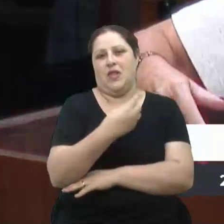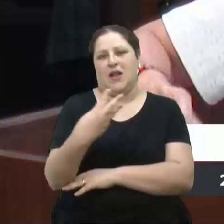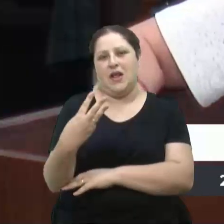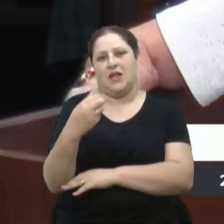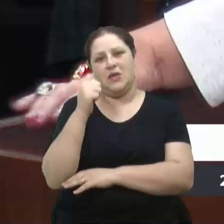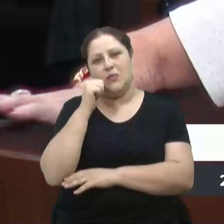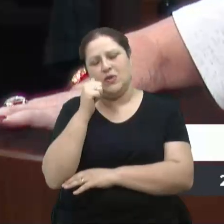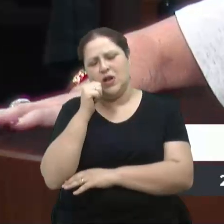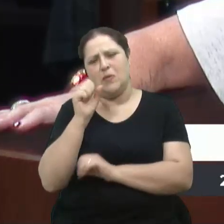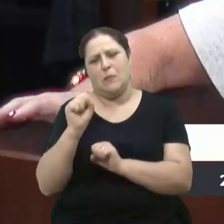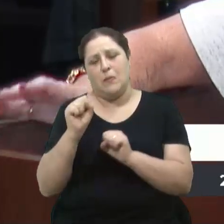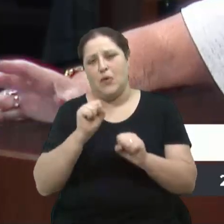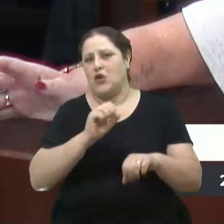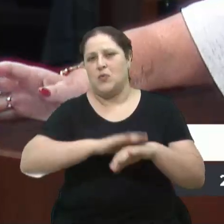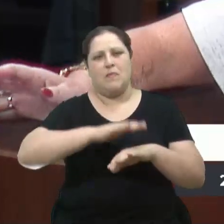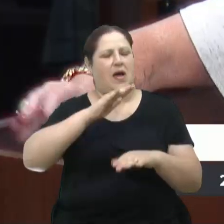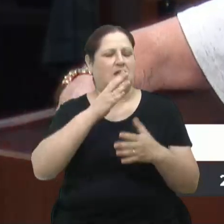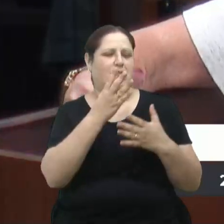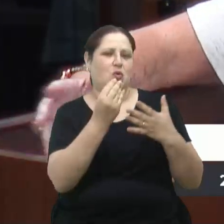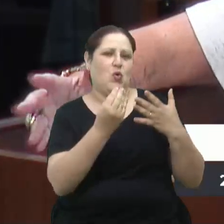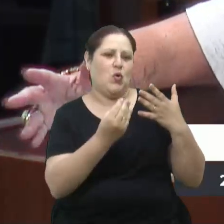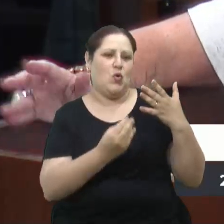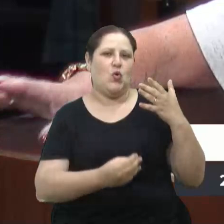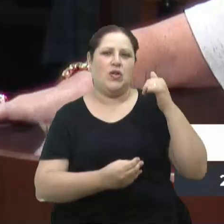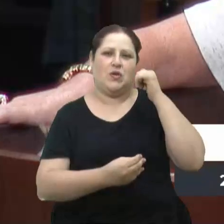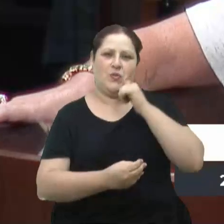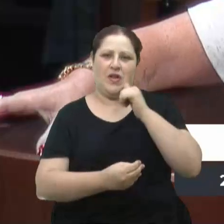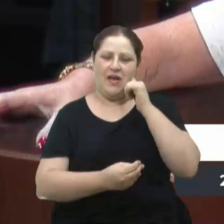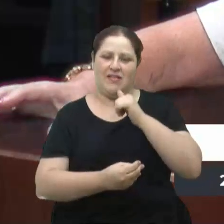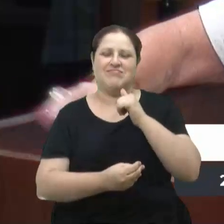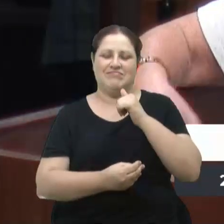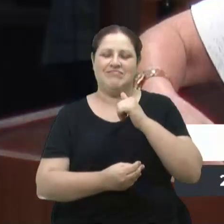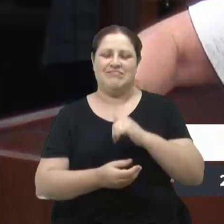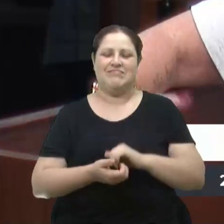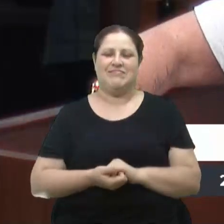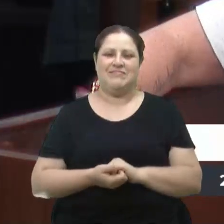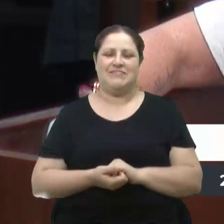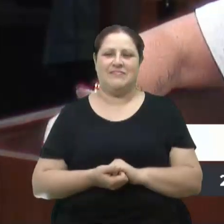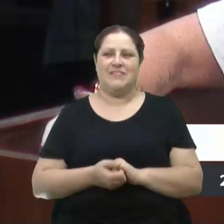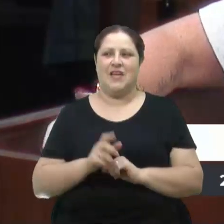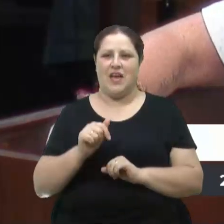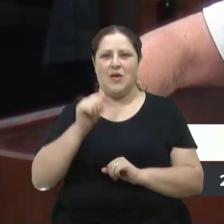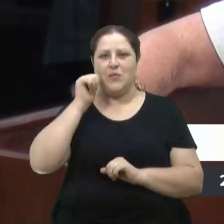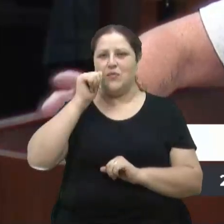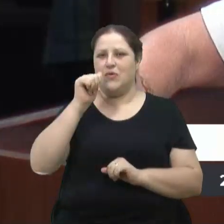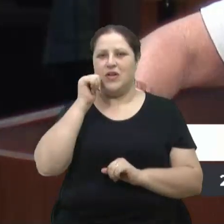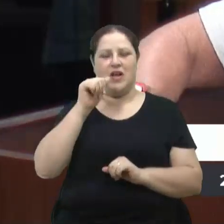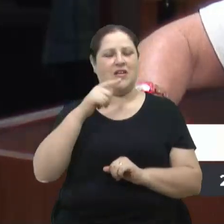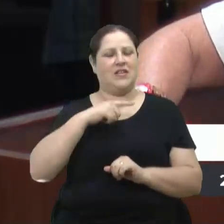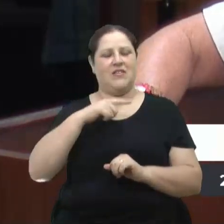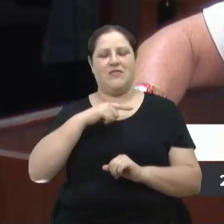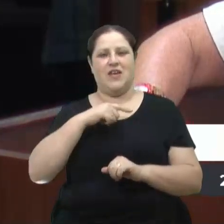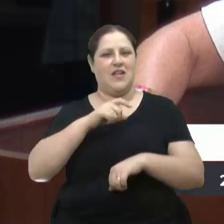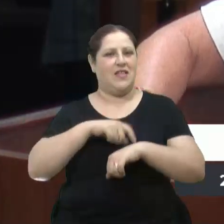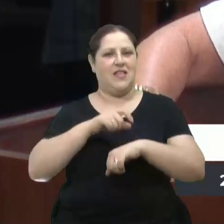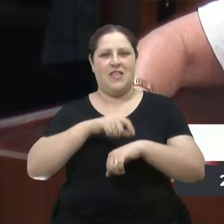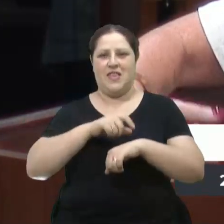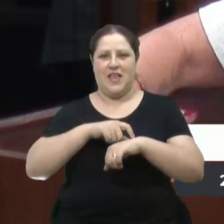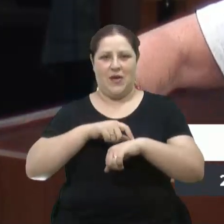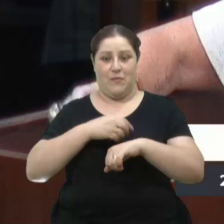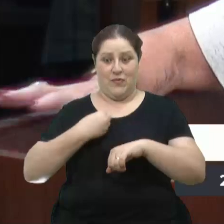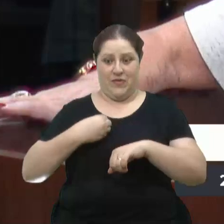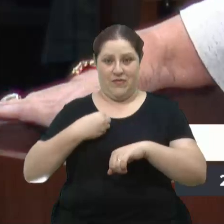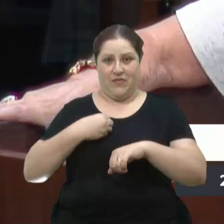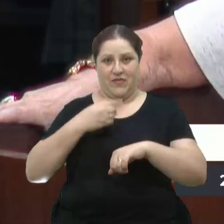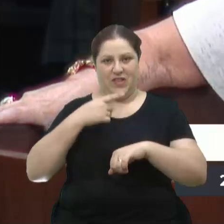Poderiam ser muitas mais, muitas outras, né? Que foram revolucionárias para o seu tempo e que